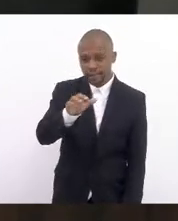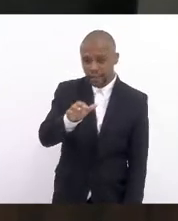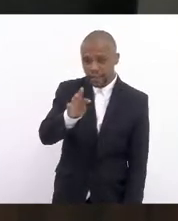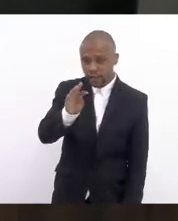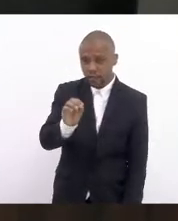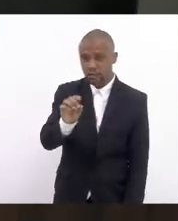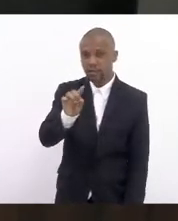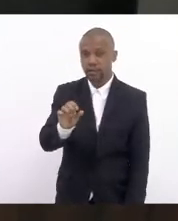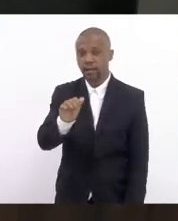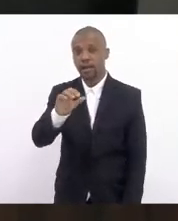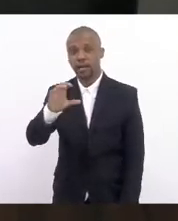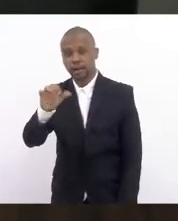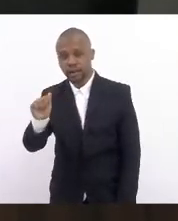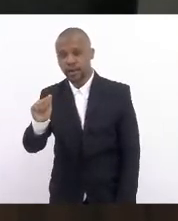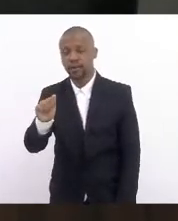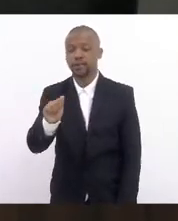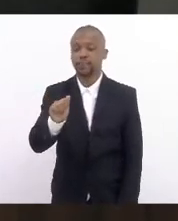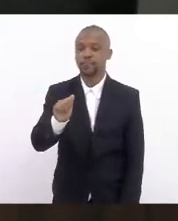deputado Valdeci.